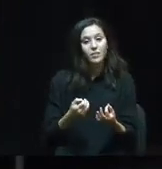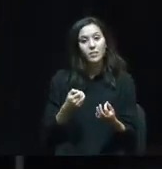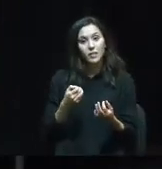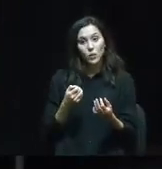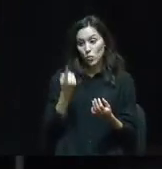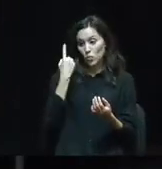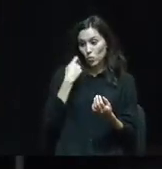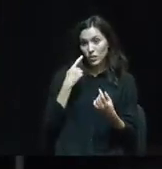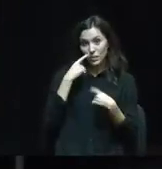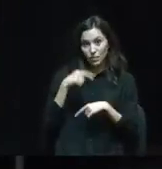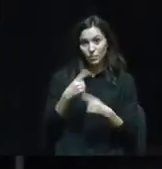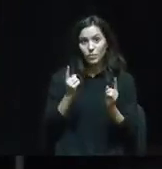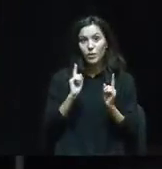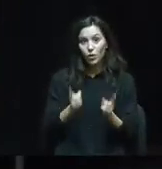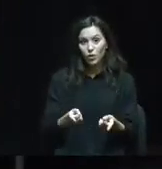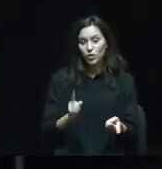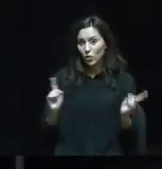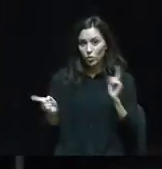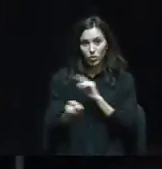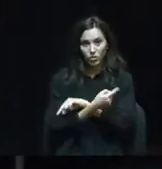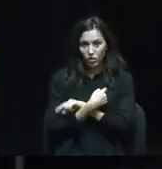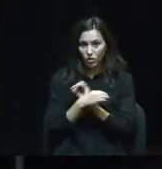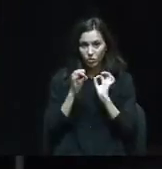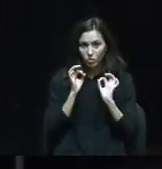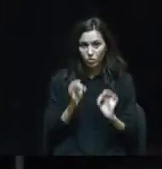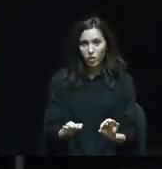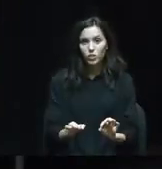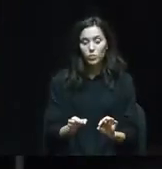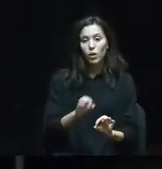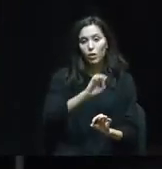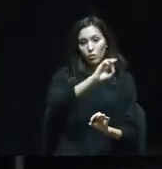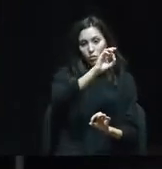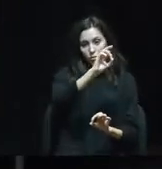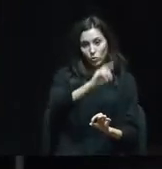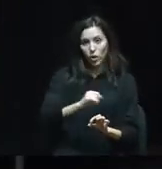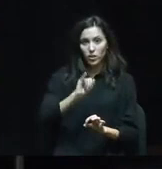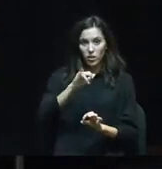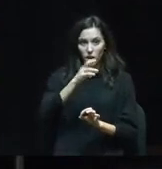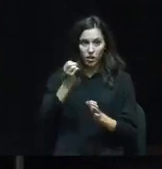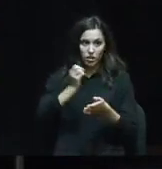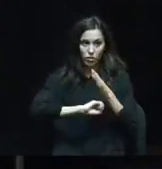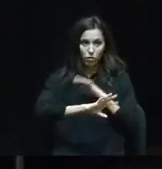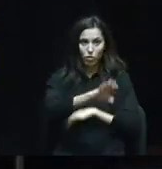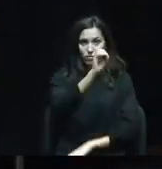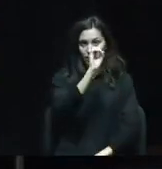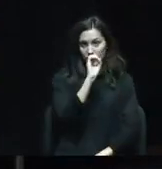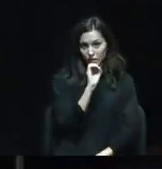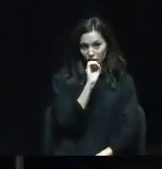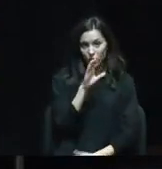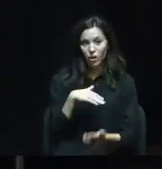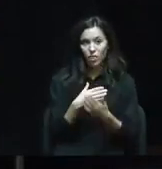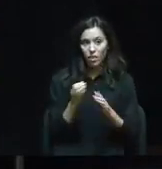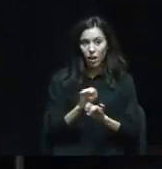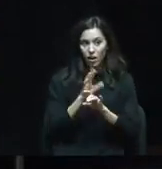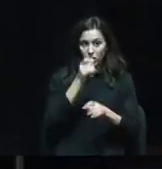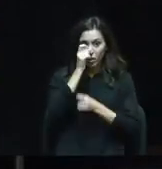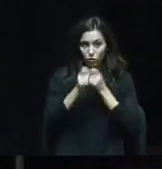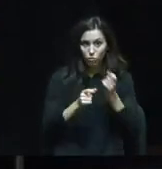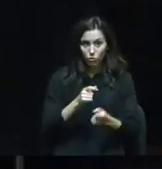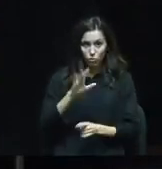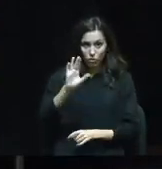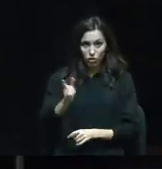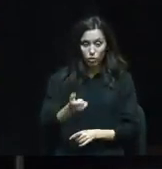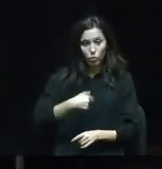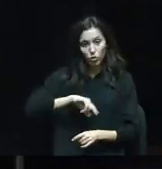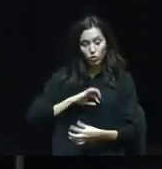sido dado ontem seria exatamente no sentido contrário, tornar zero a devolução do IRS, tornando claro para os lisboetas que estamos juntos e